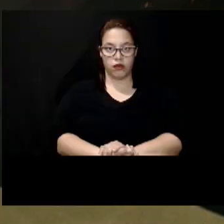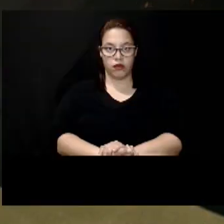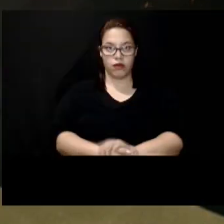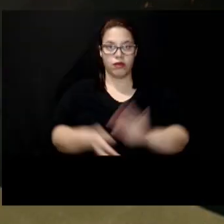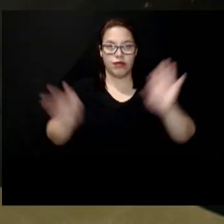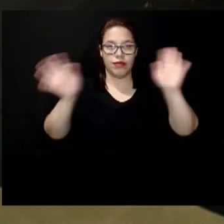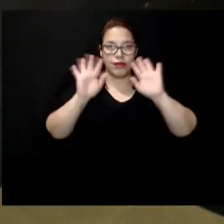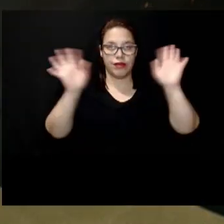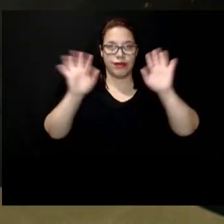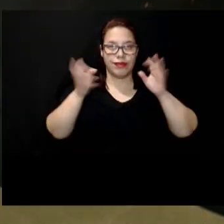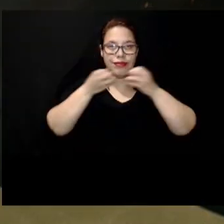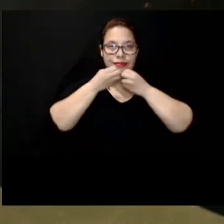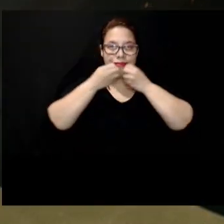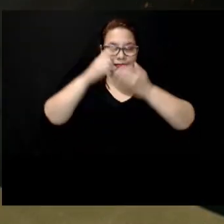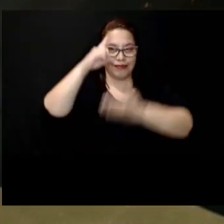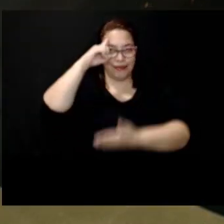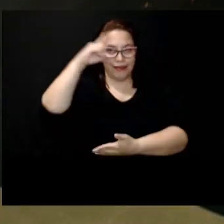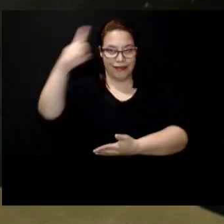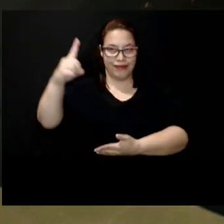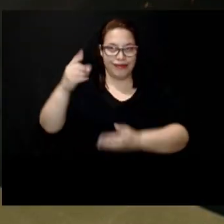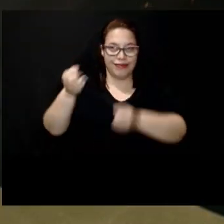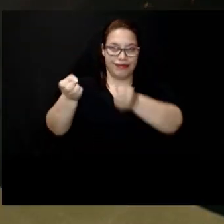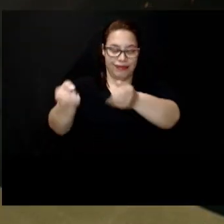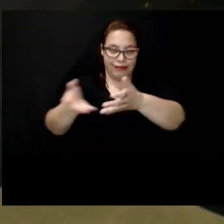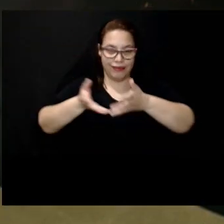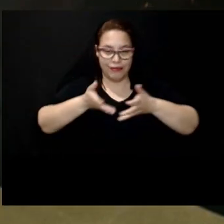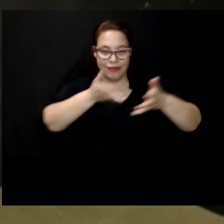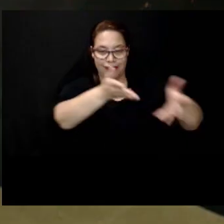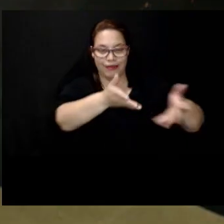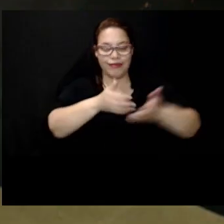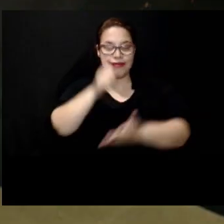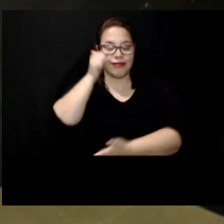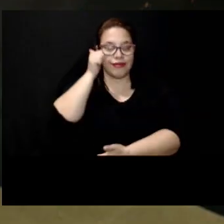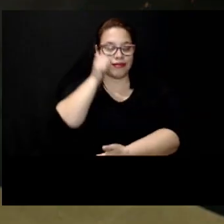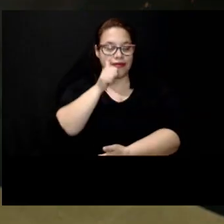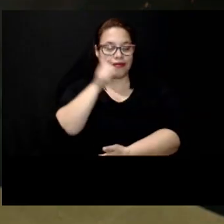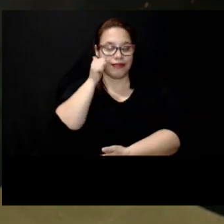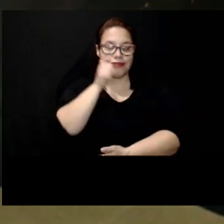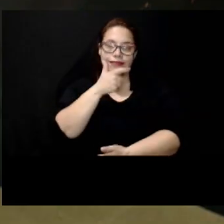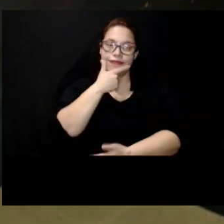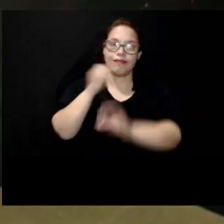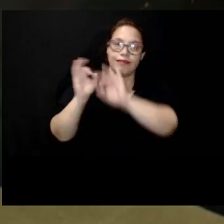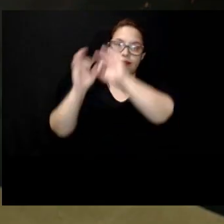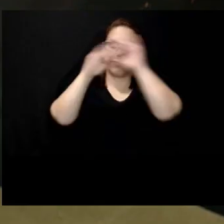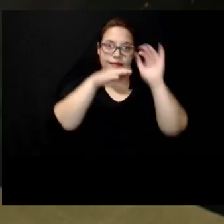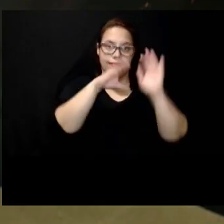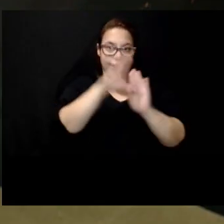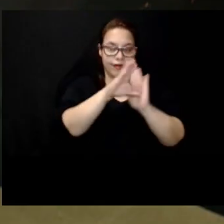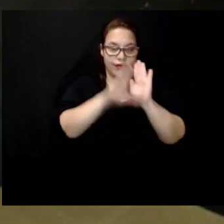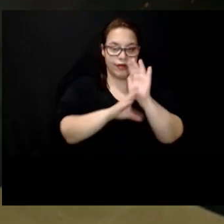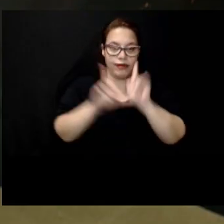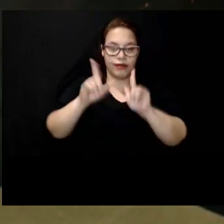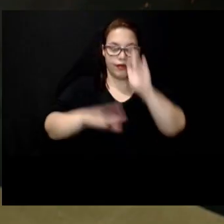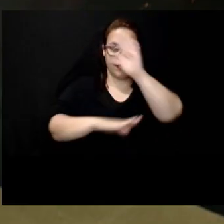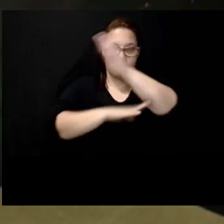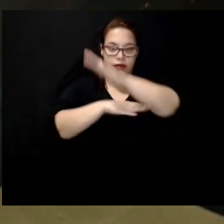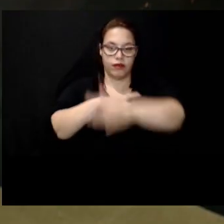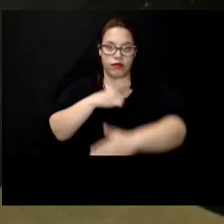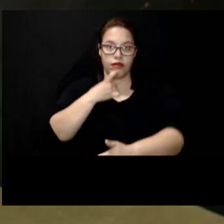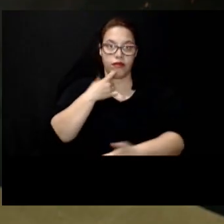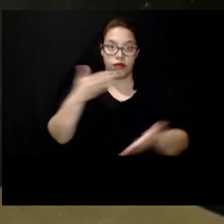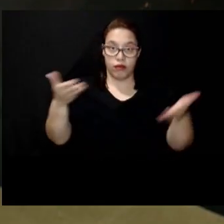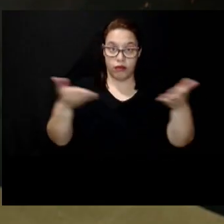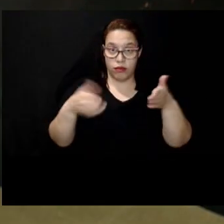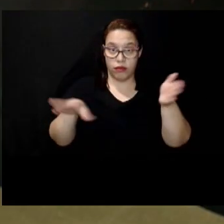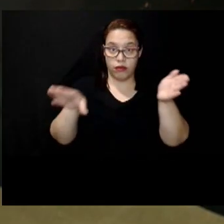muito bom dia para você, seja bem-vindo, seja bem-vinda, você que está acompanhando a programação da TV Câmara Campinas. Estamos chegando com mais uma